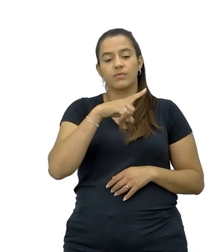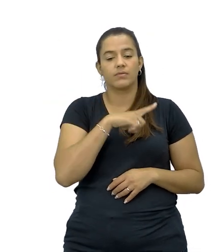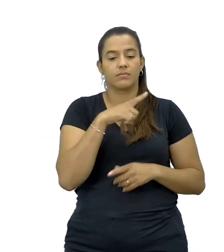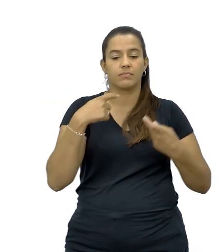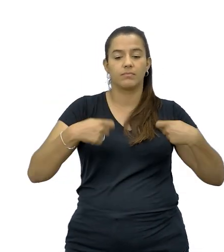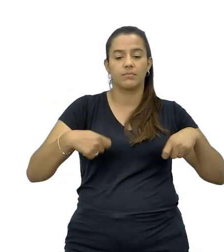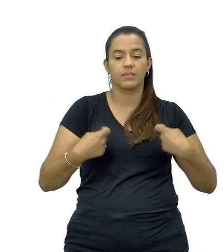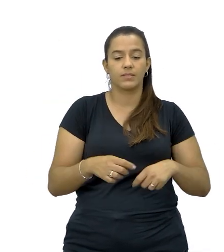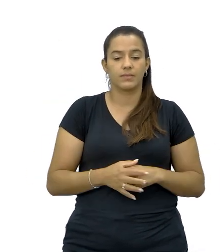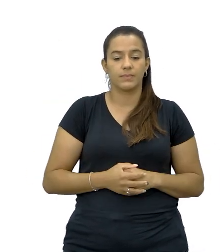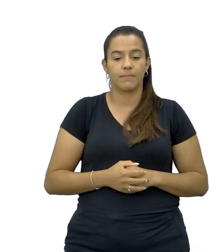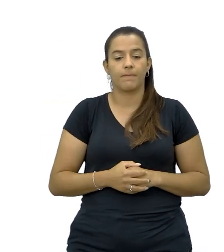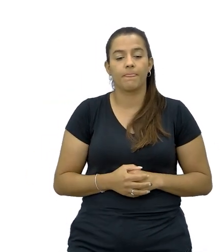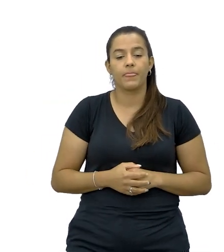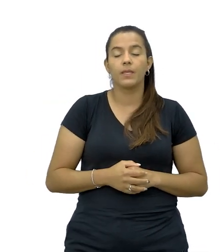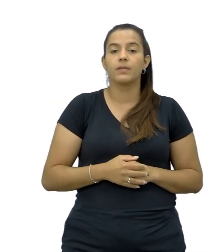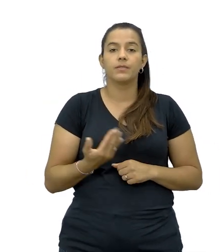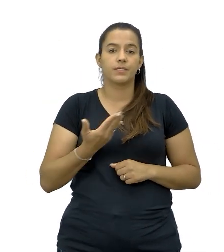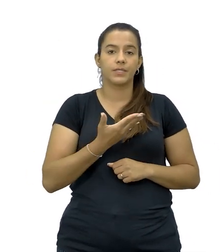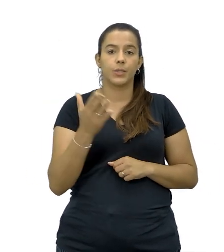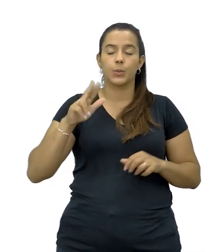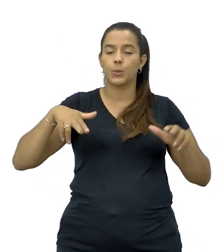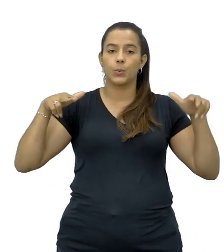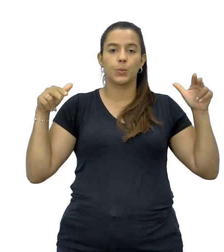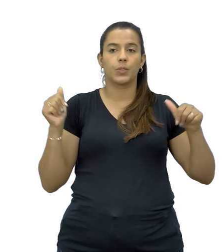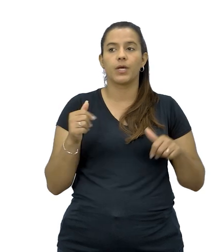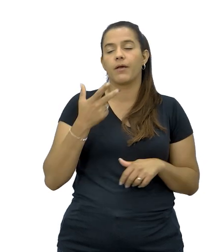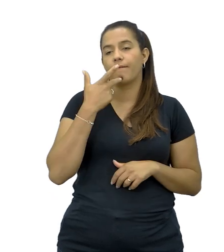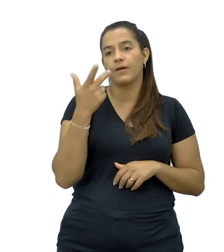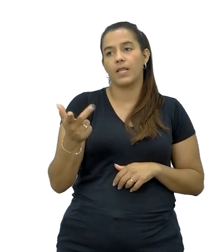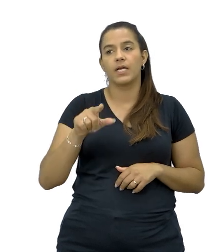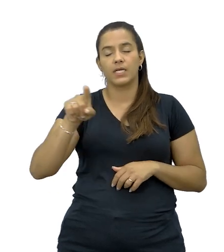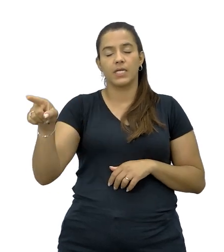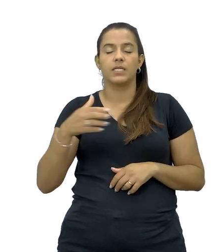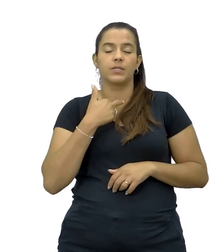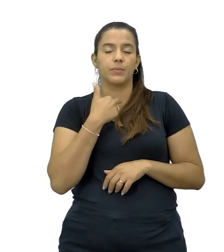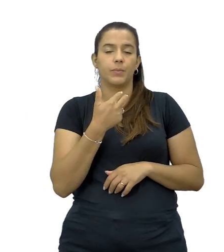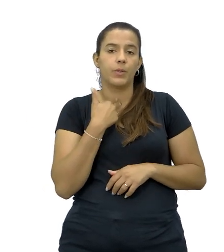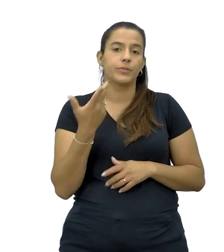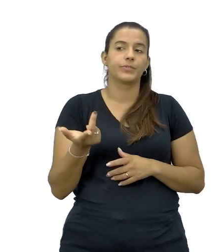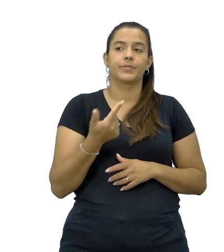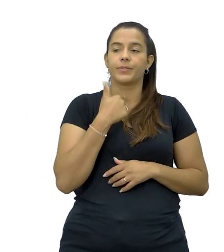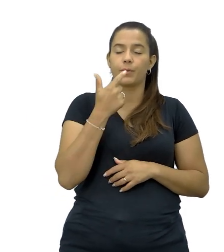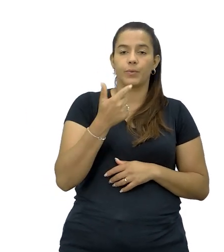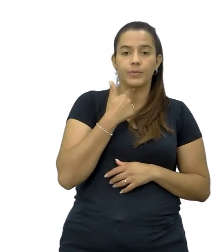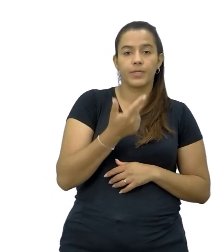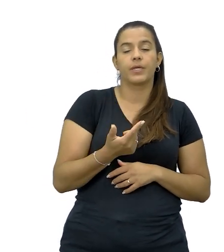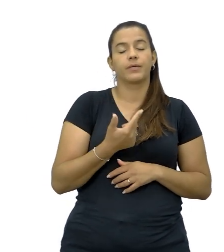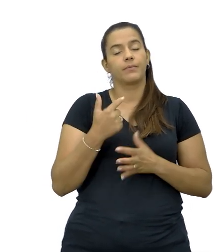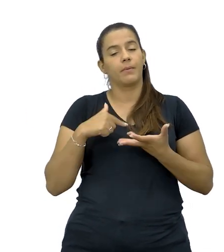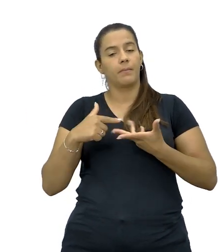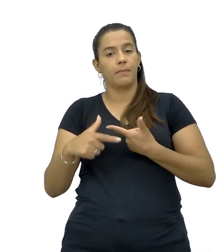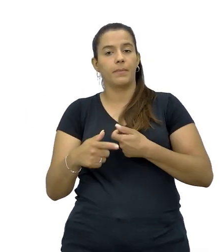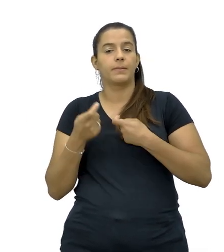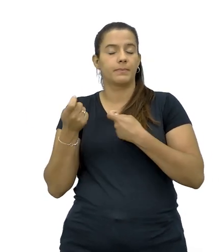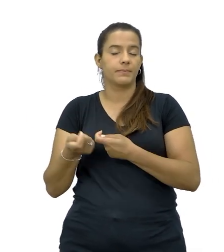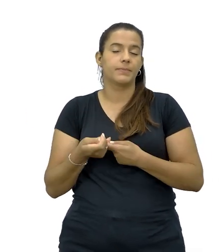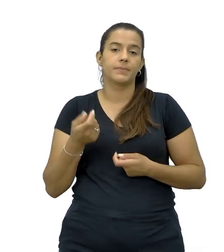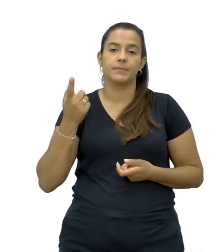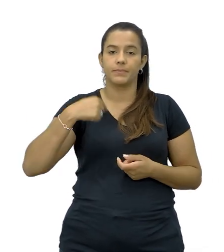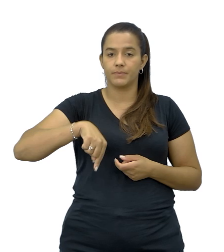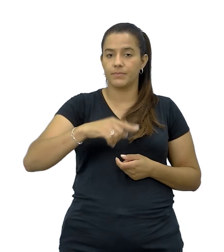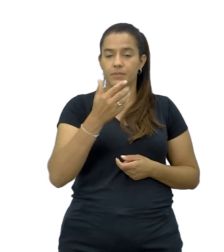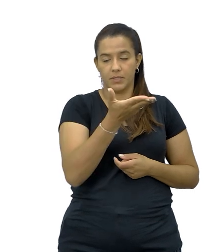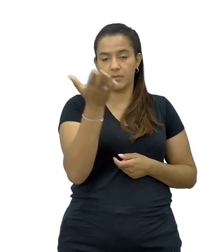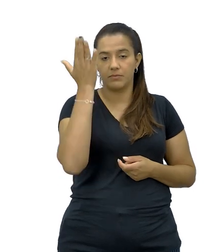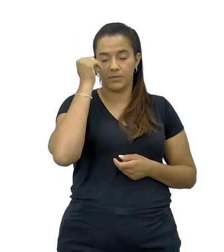ser verificado e nunca recriminando o estudante, vocês não fazem isso certamente, mas, de certa forma, ter